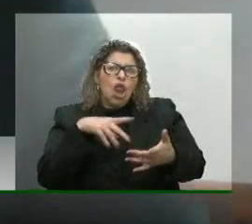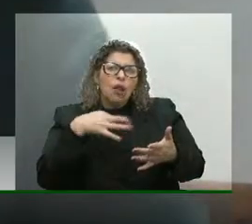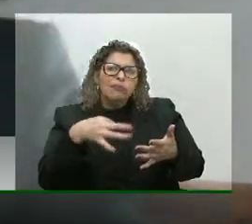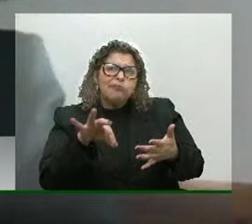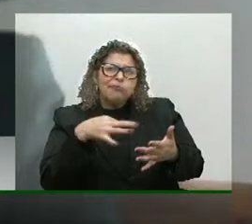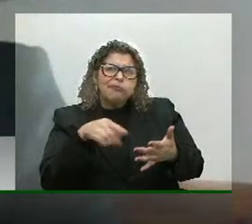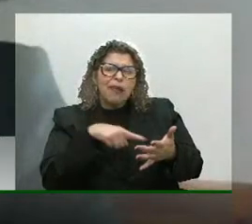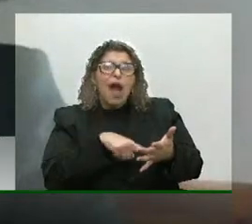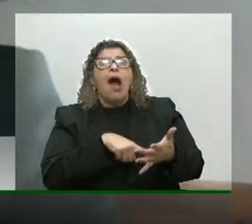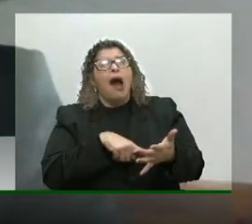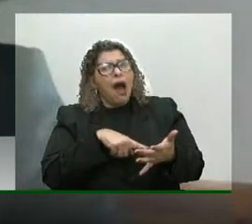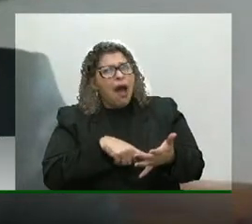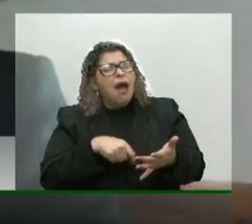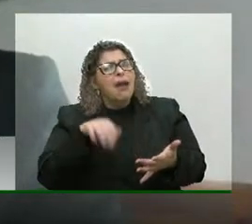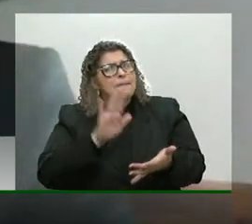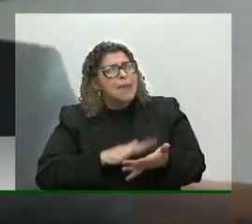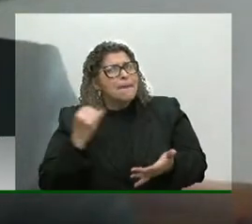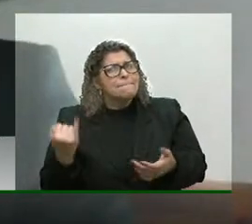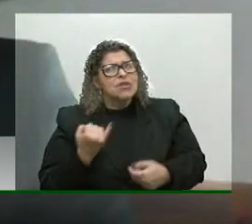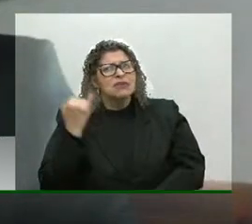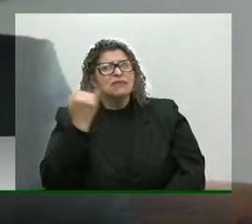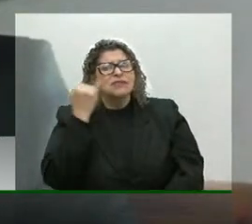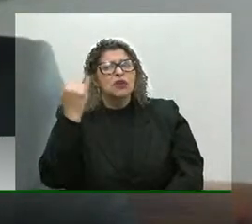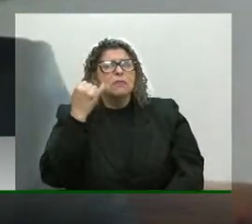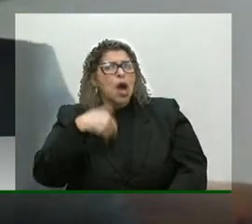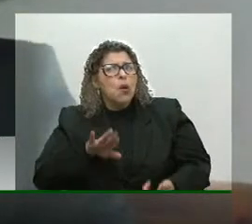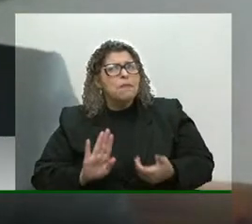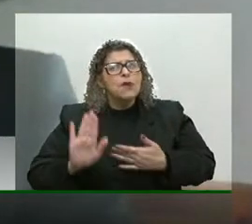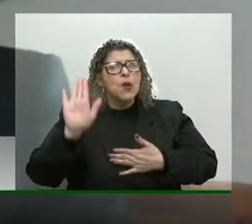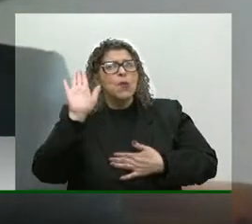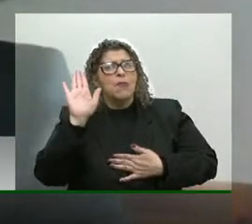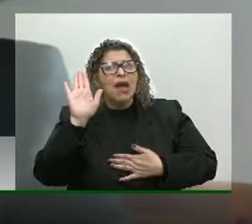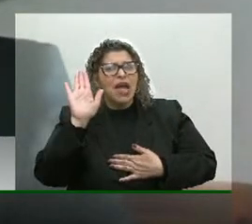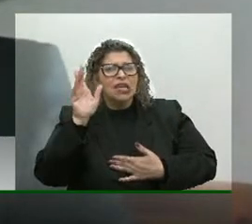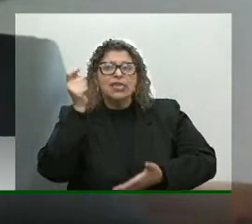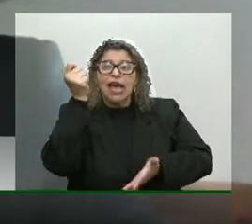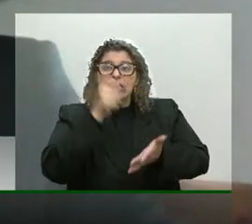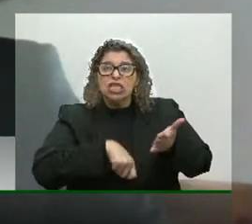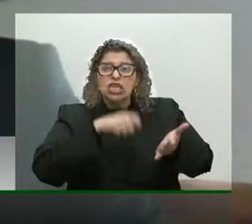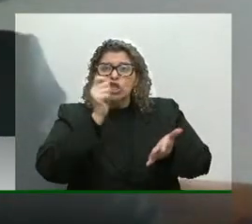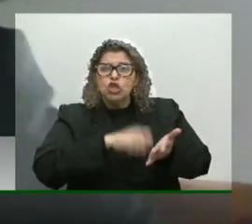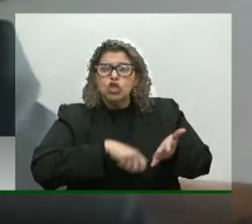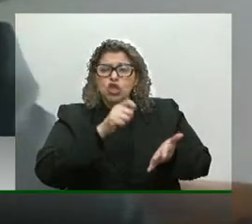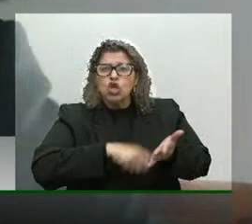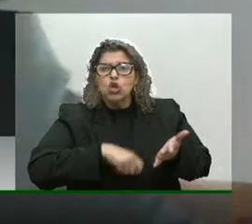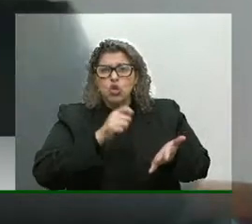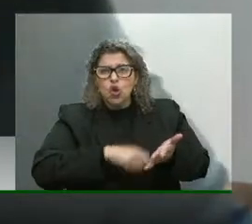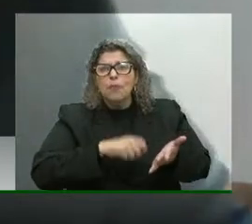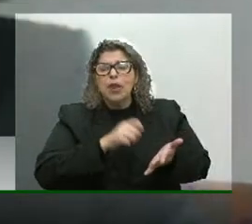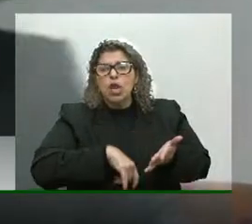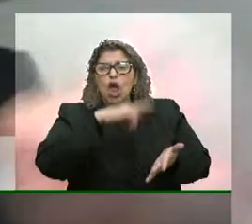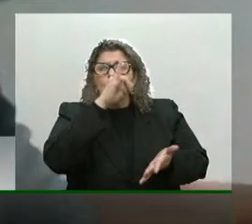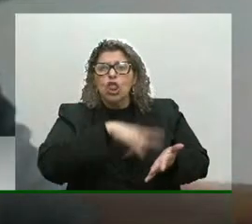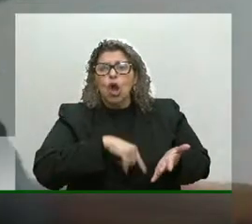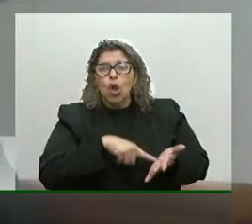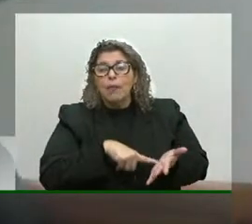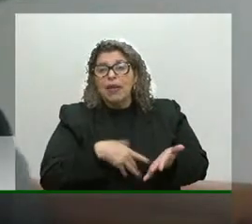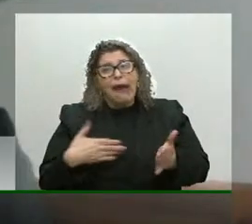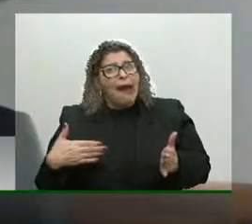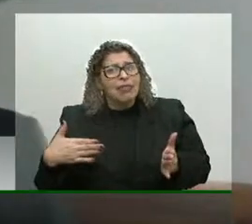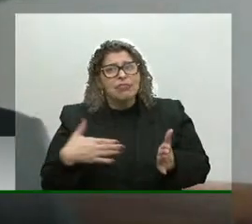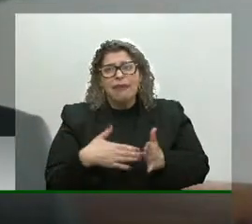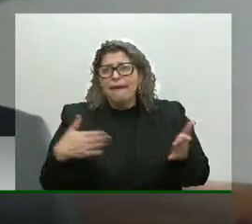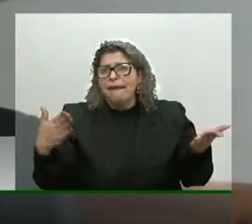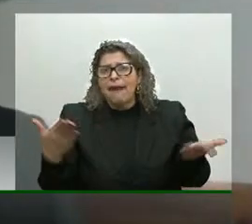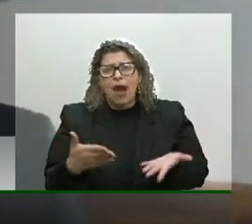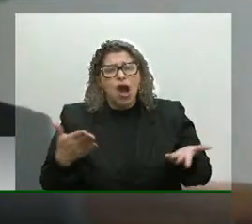minha principal promessa, meu compromisso de campanha? Assinou para nós esse documento, presidente? E até agora não